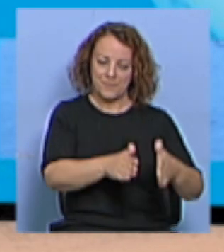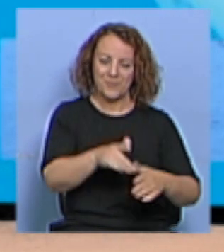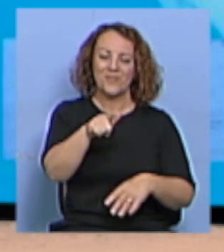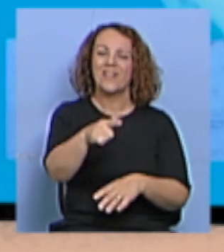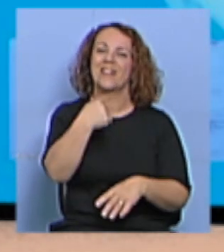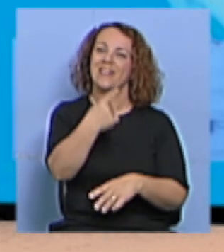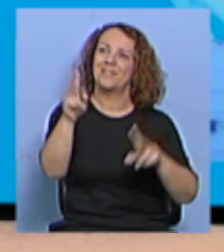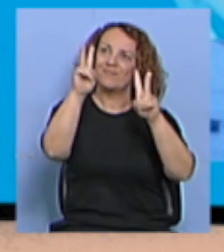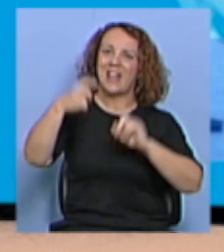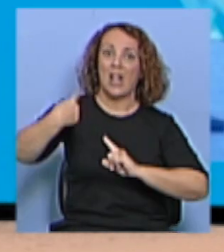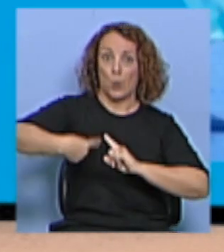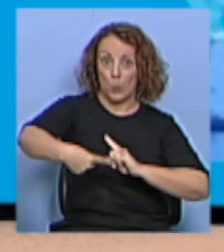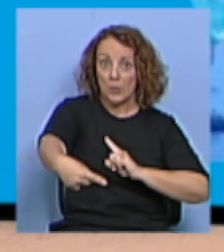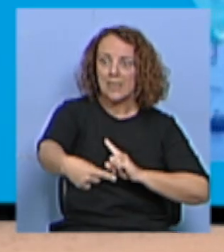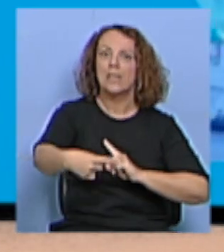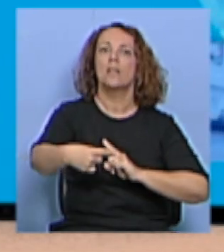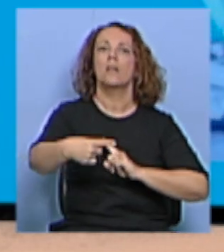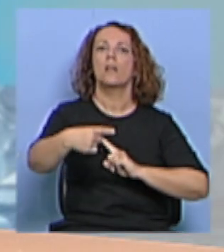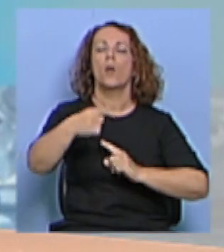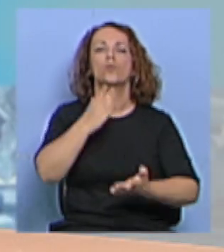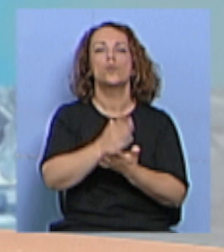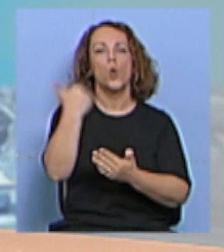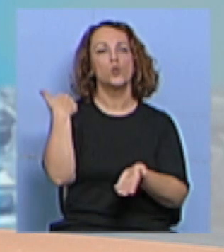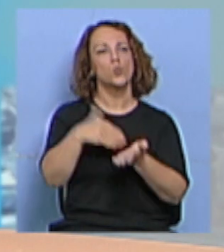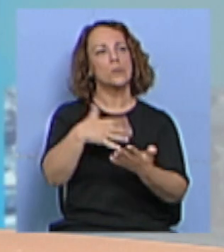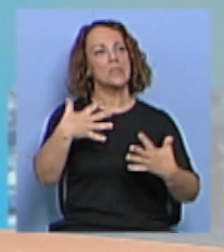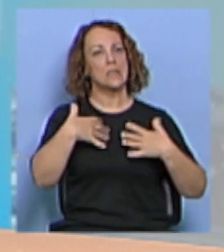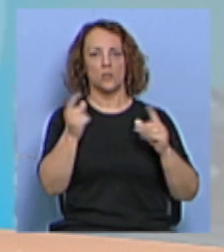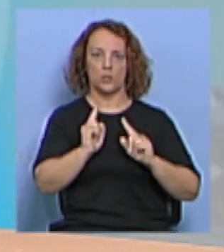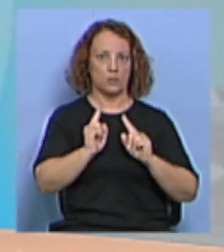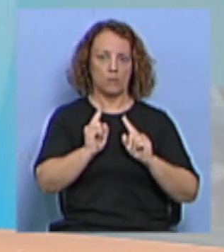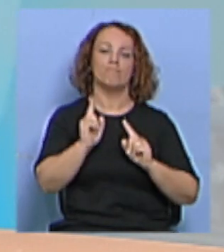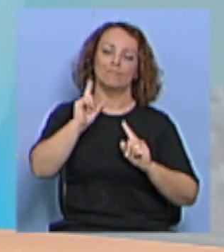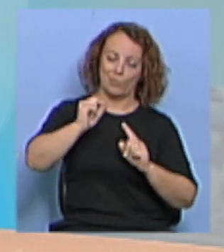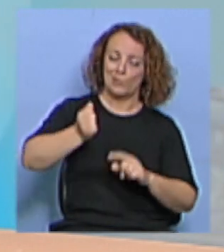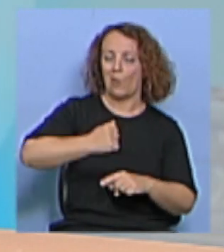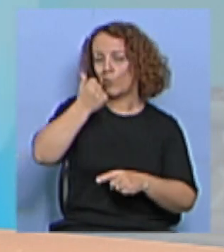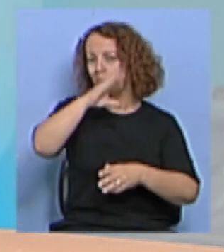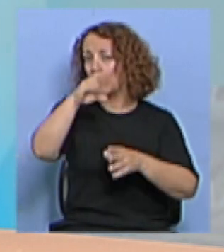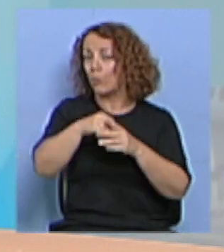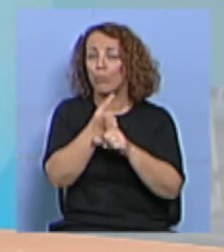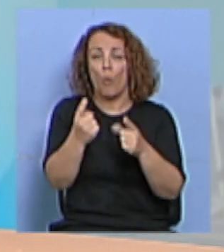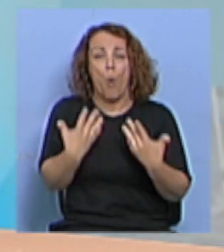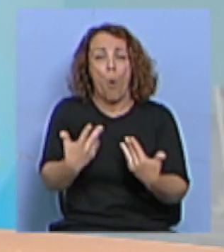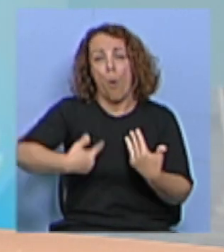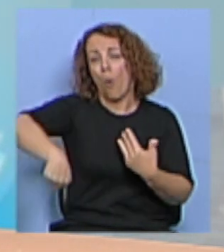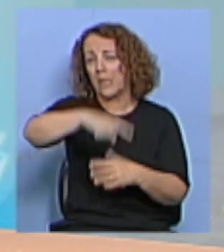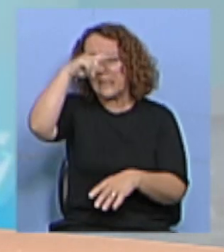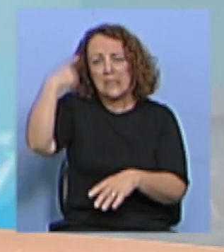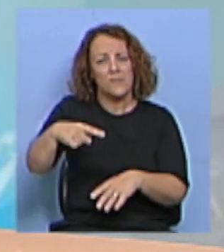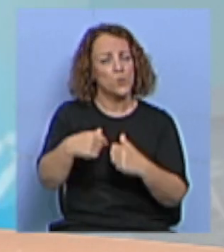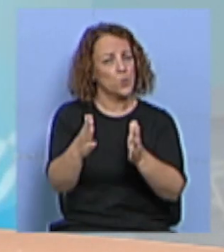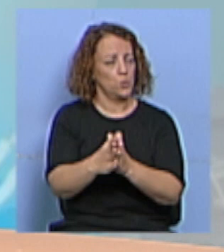a sexta, inclui sábados, domingos, para podermos apoiar neste momento que é difícil para todos. Esta realidade